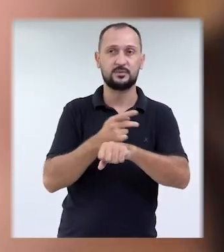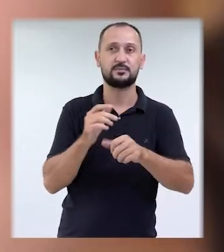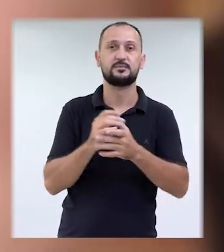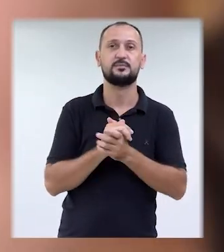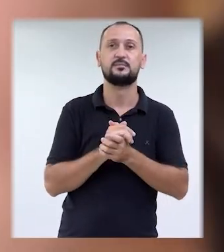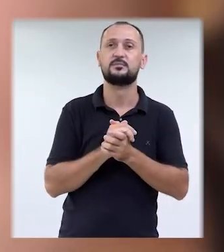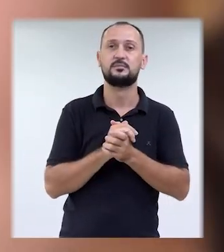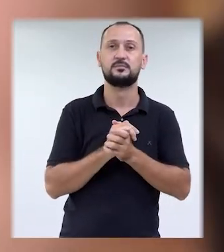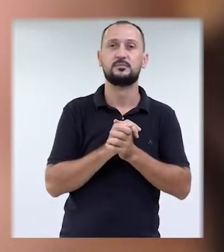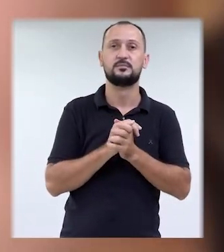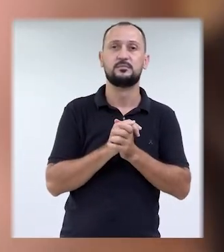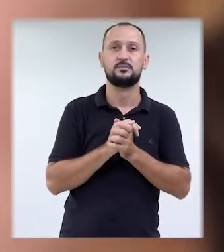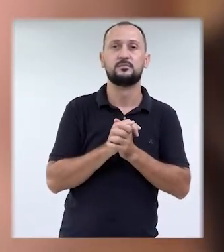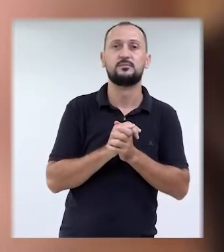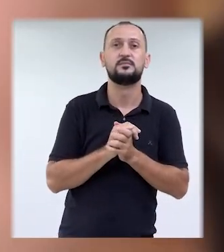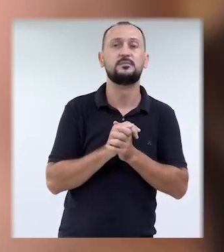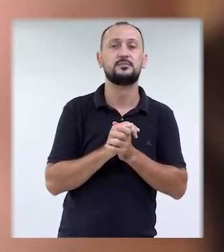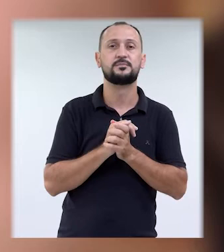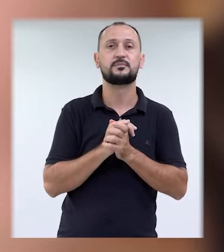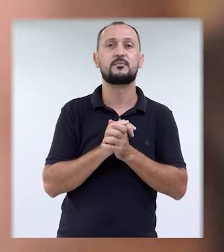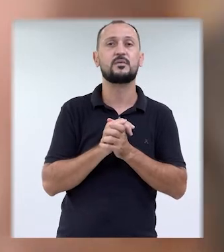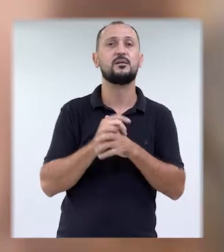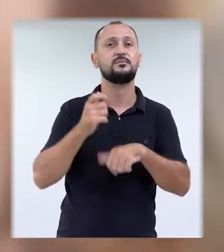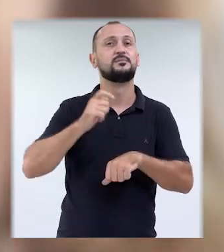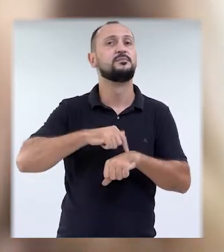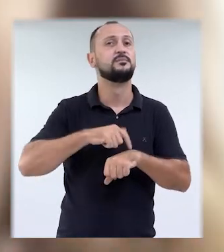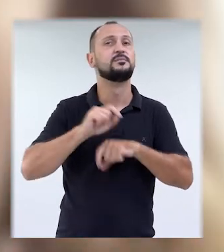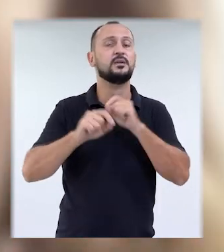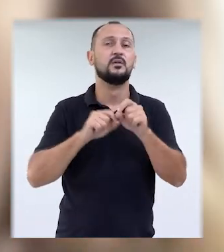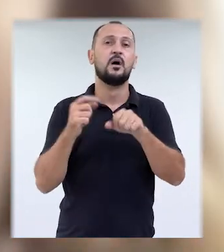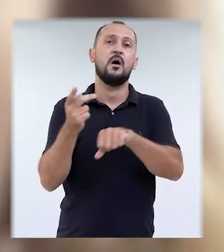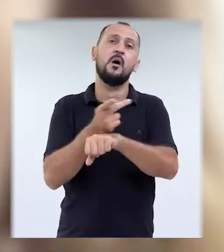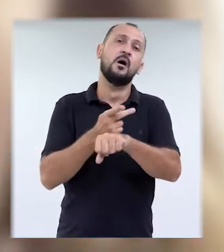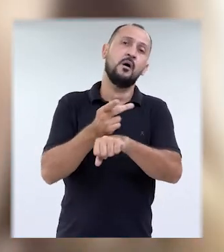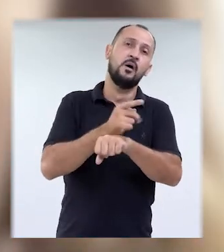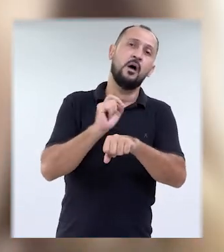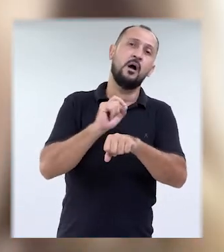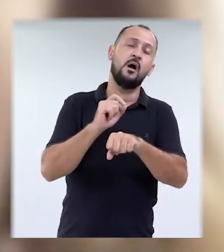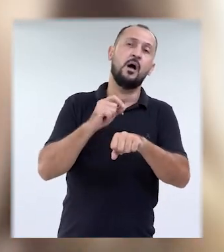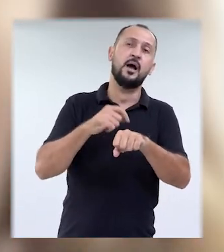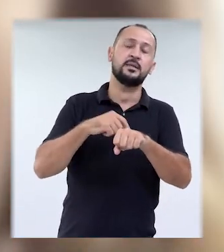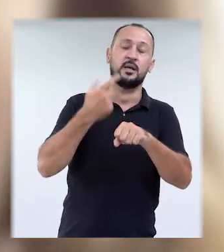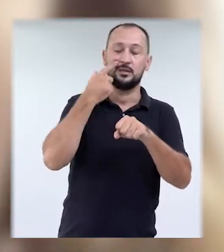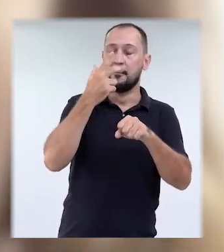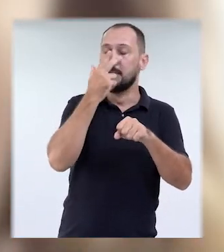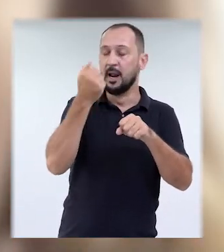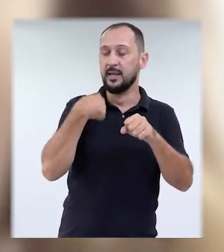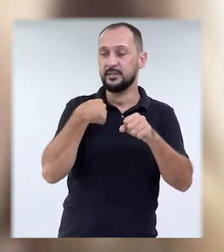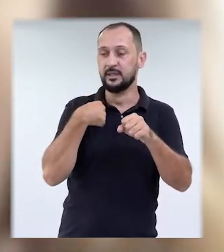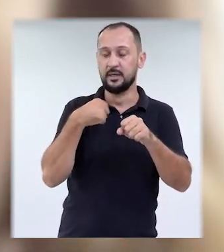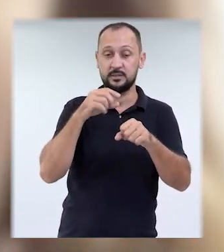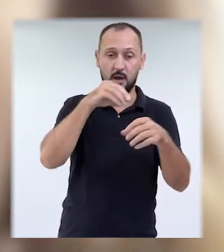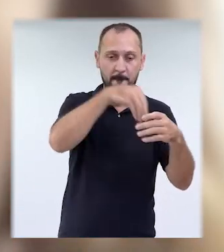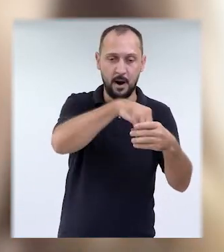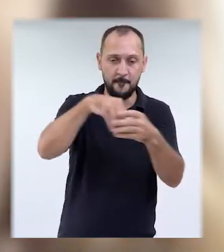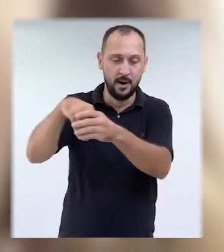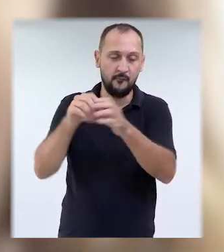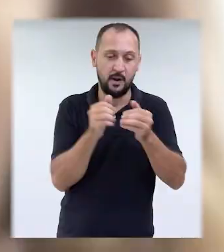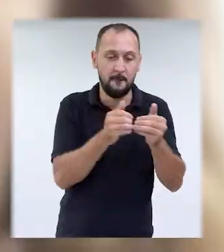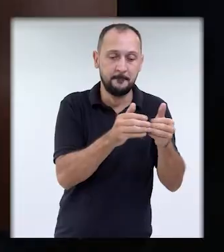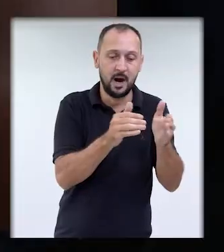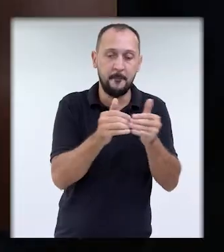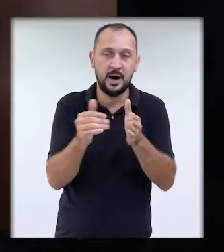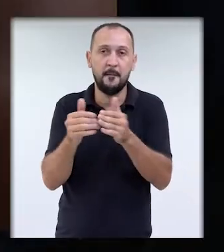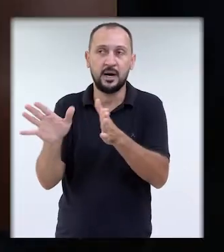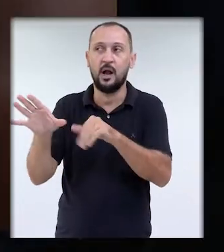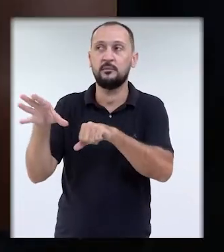buscando. E ao longo desse tempo que eu fui buscando, essas coisas foram se abrindo, esses conhecimentos